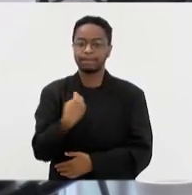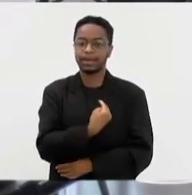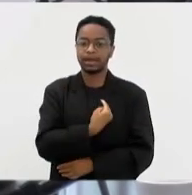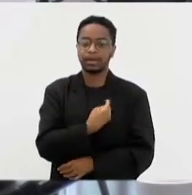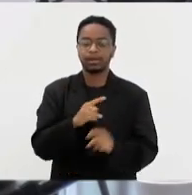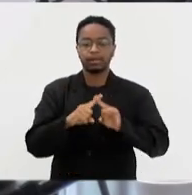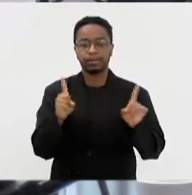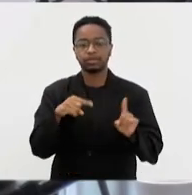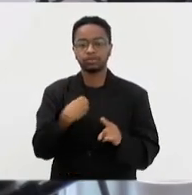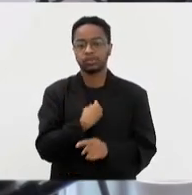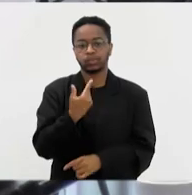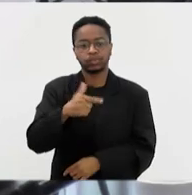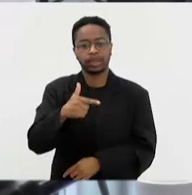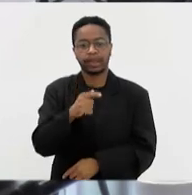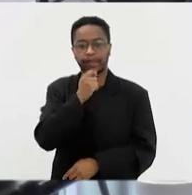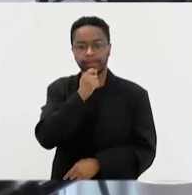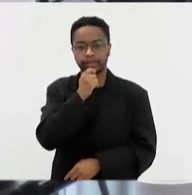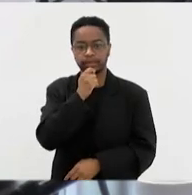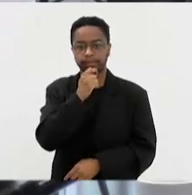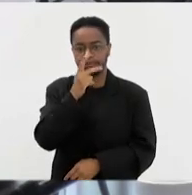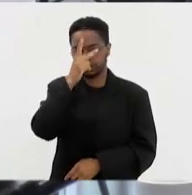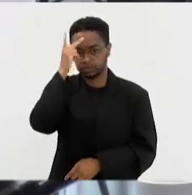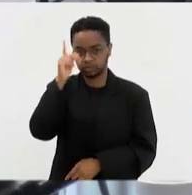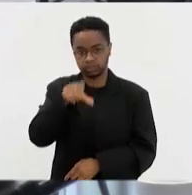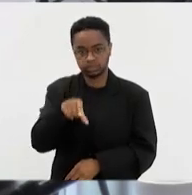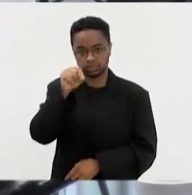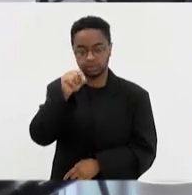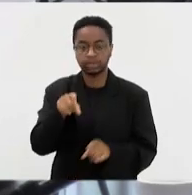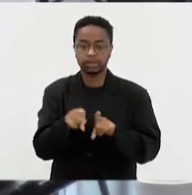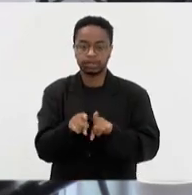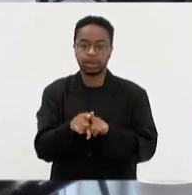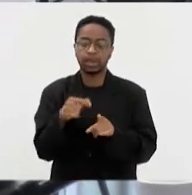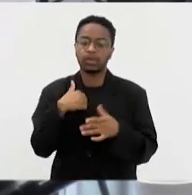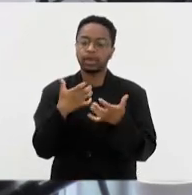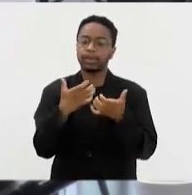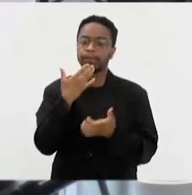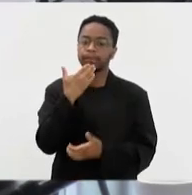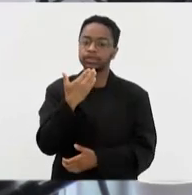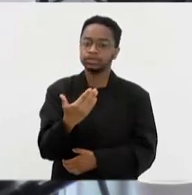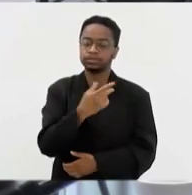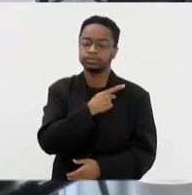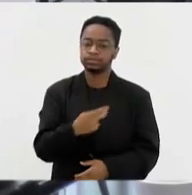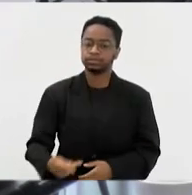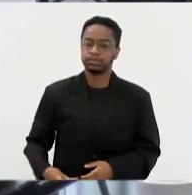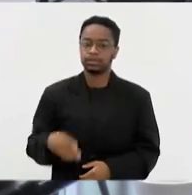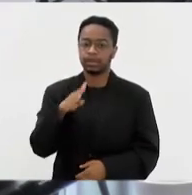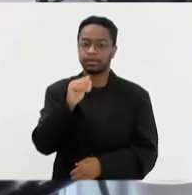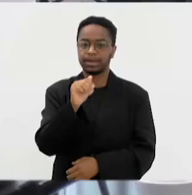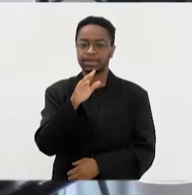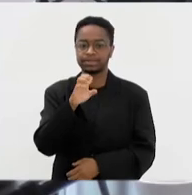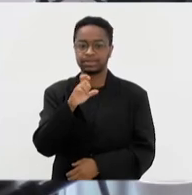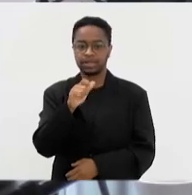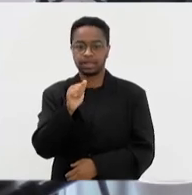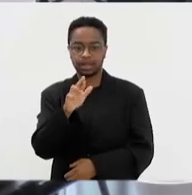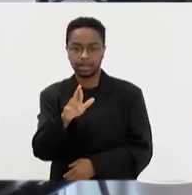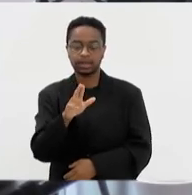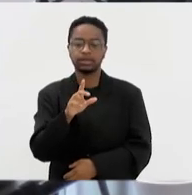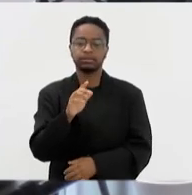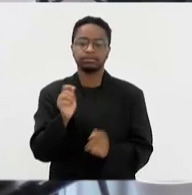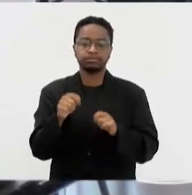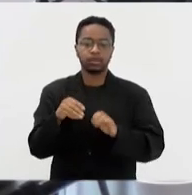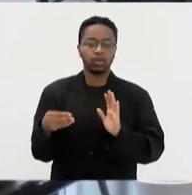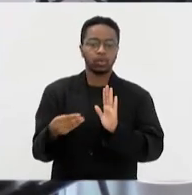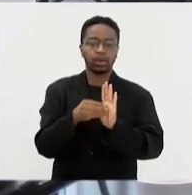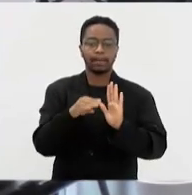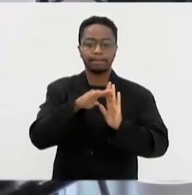uma procuradora eleita e a gente quer muito... Eu gostaria, até pedir ao presidente Rodrigo Bacelar, que a gente pudesse trazer a pauta ainda esse